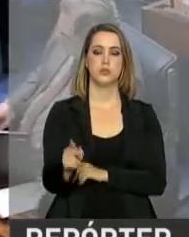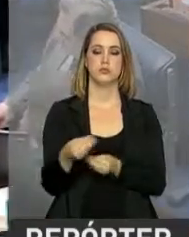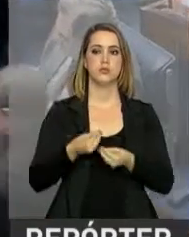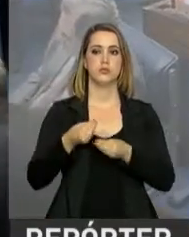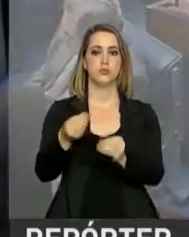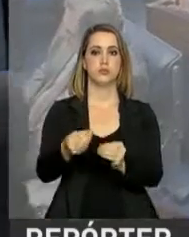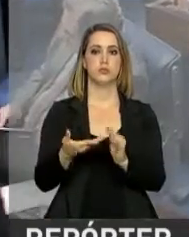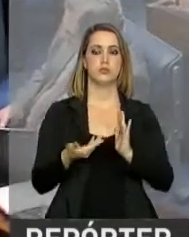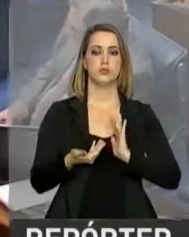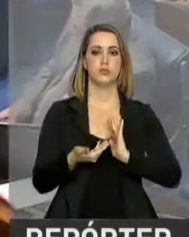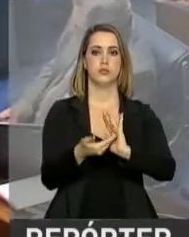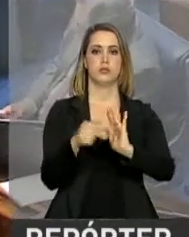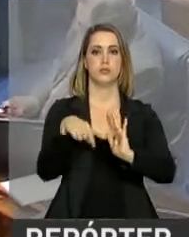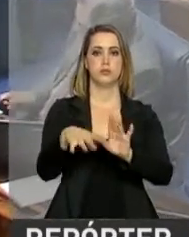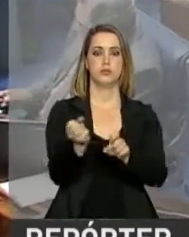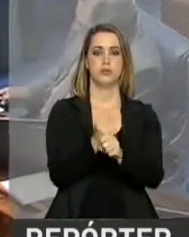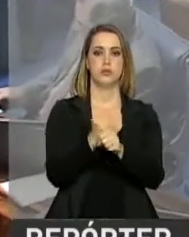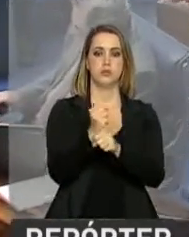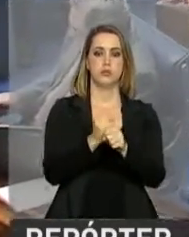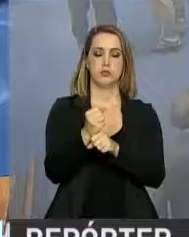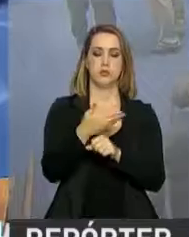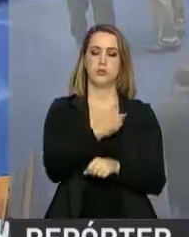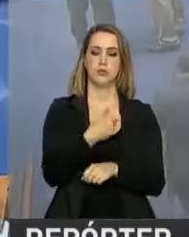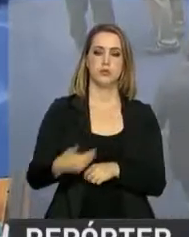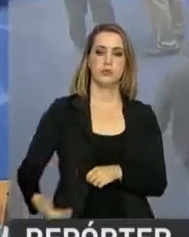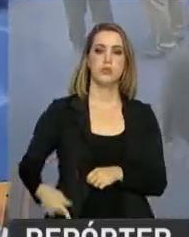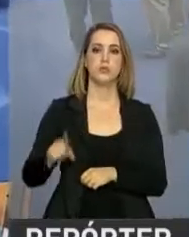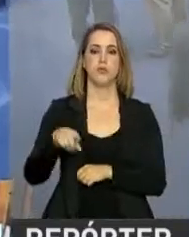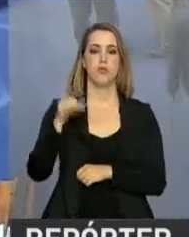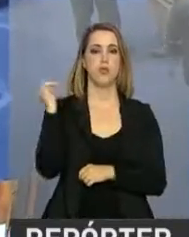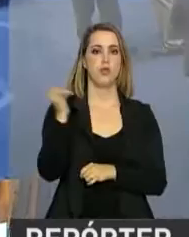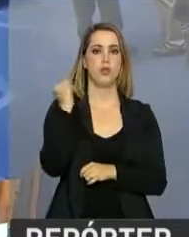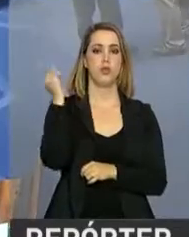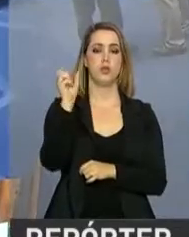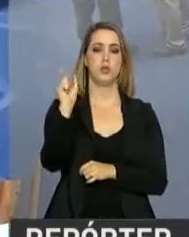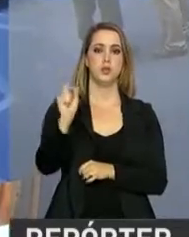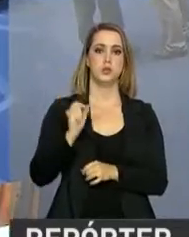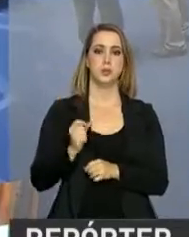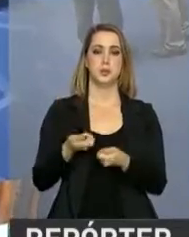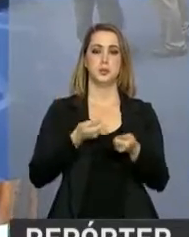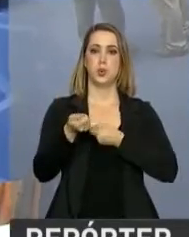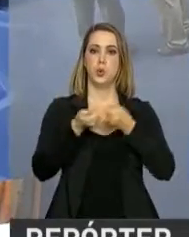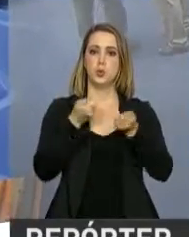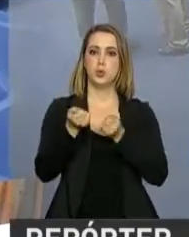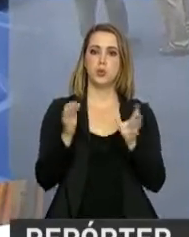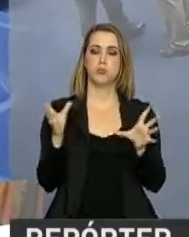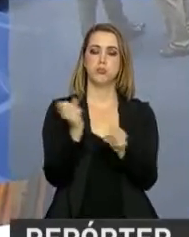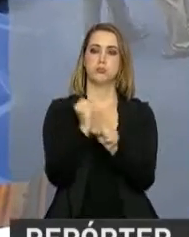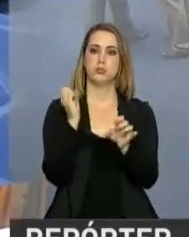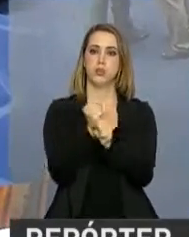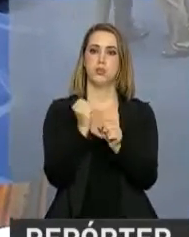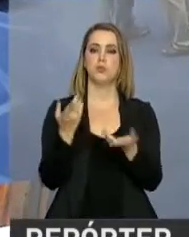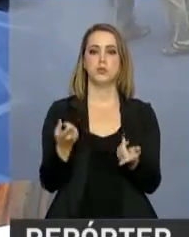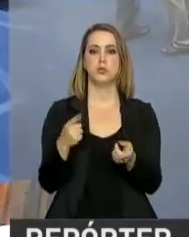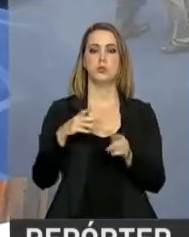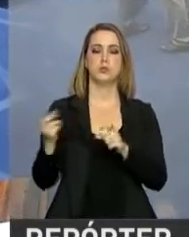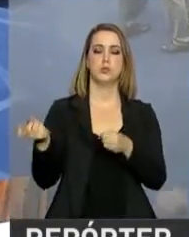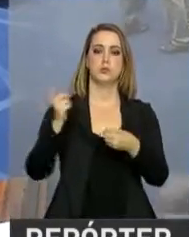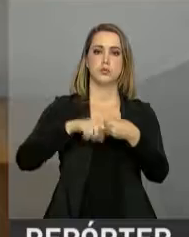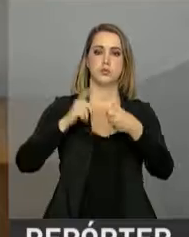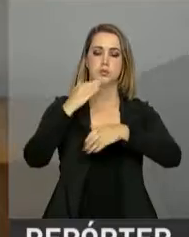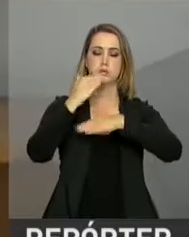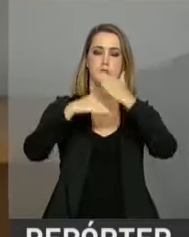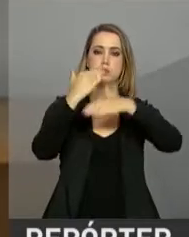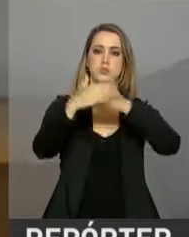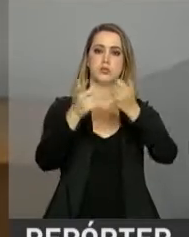até o fim do ano pelo governo são importantes para colocar as contas em ordem e retomar o crescimento econômico